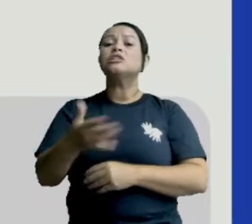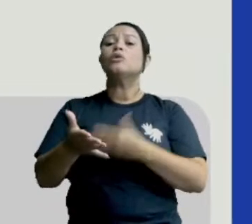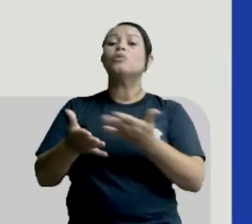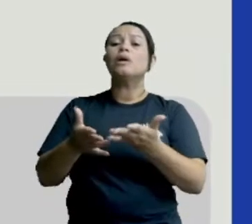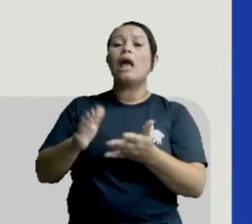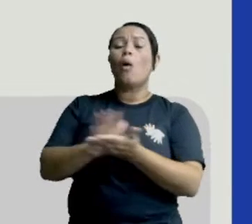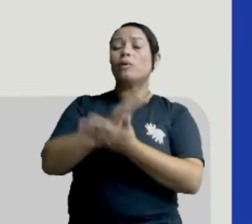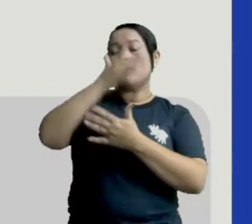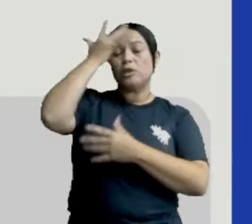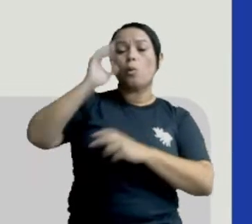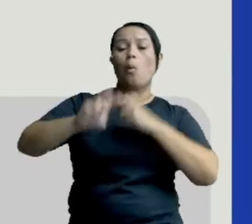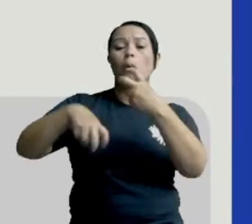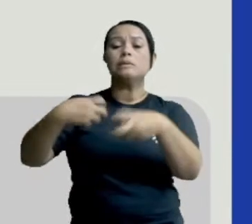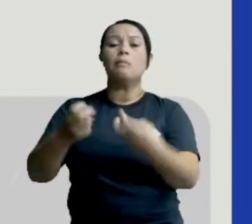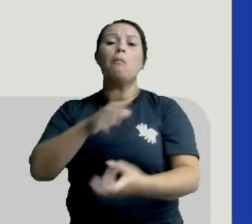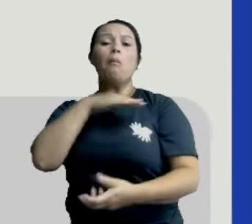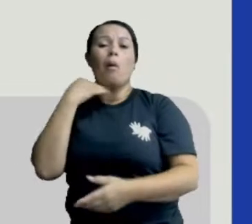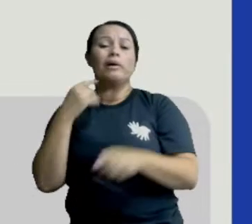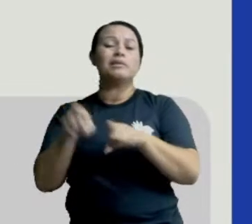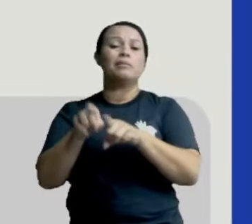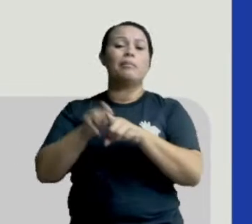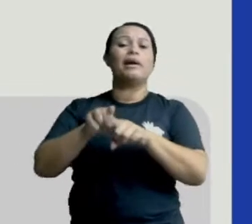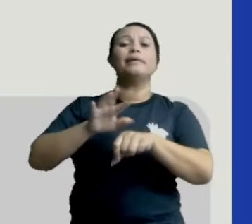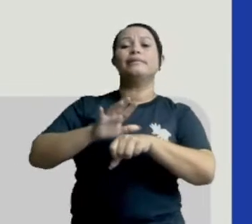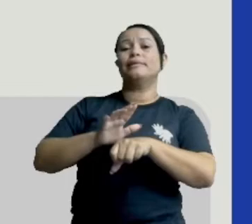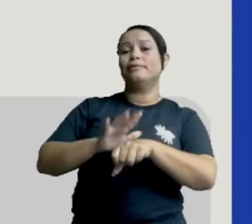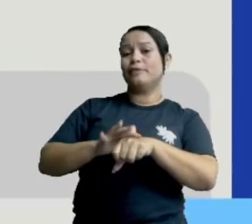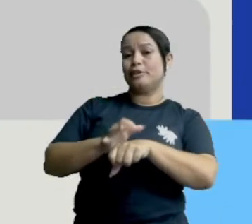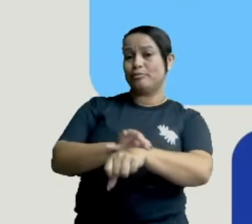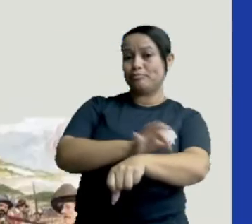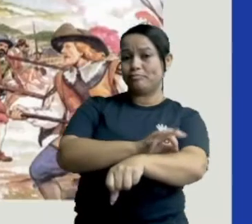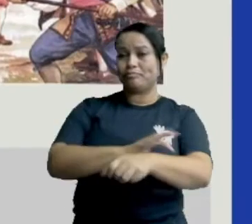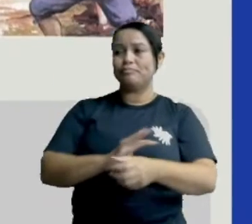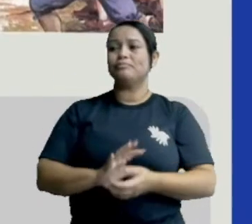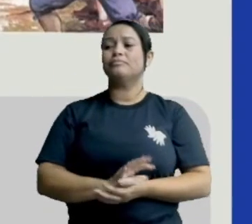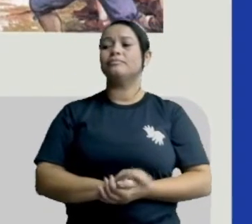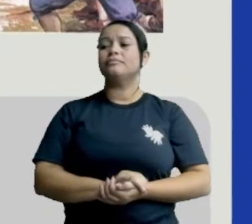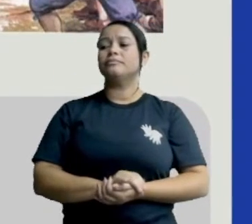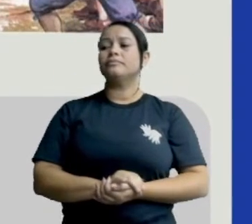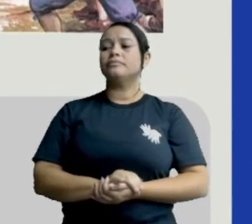armas, munições, feridos e mortos.